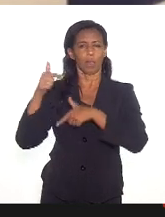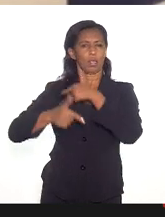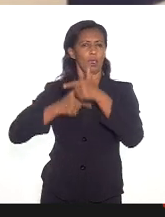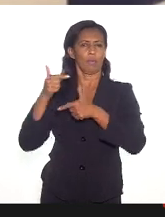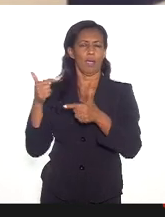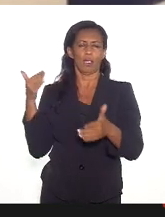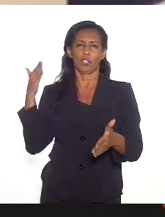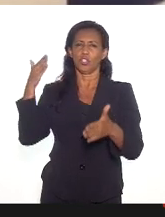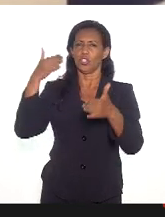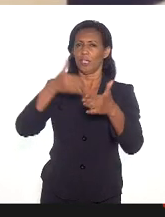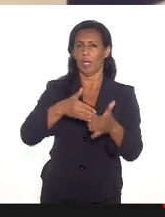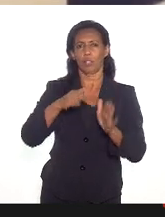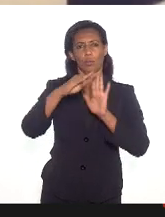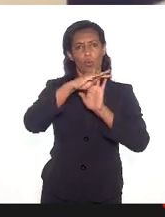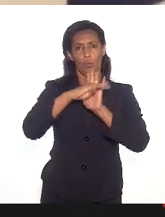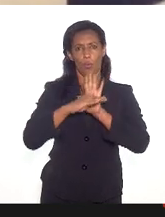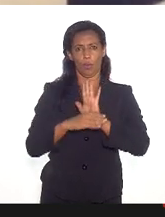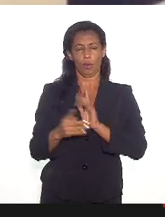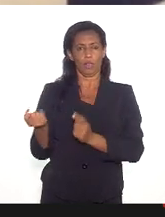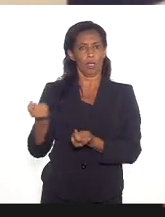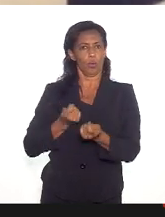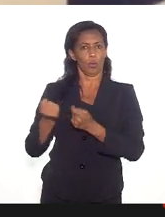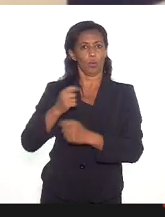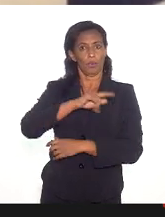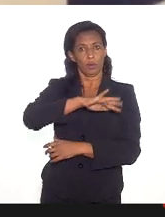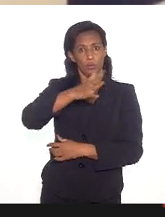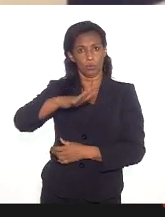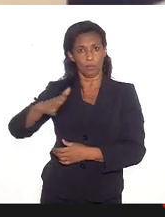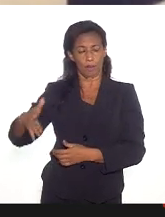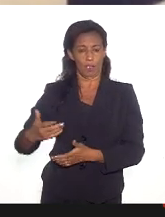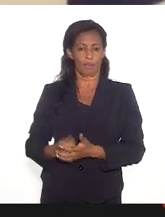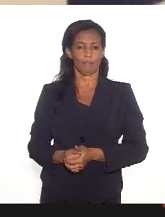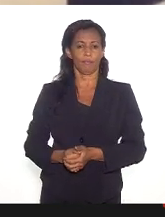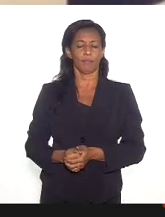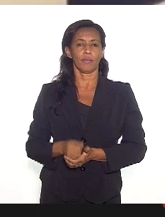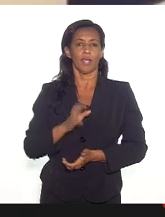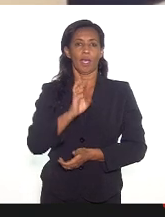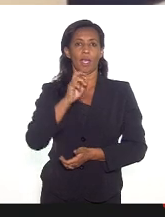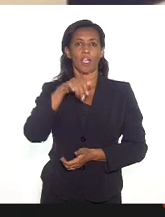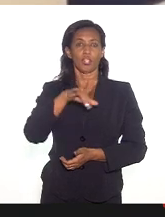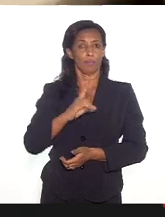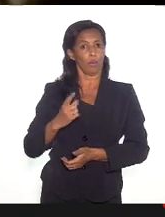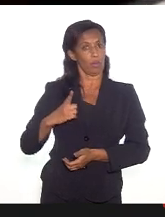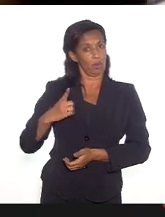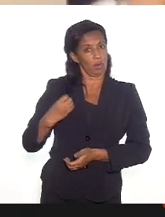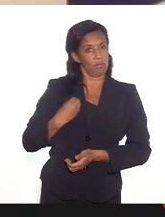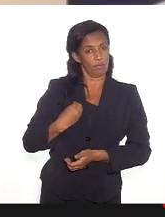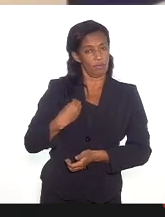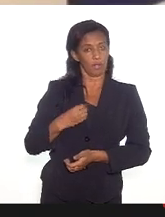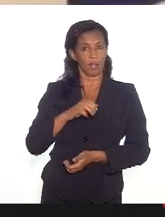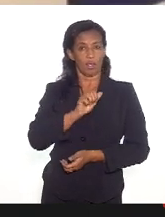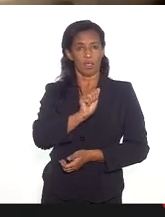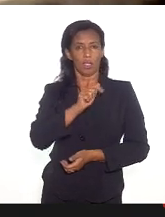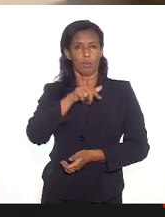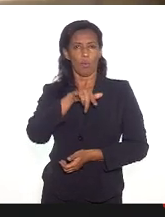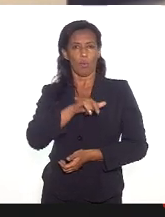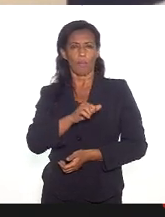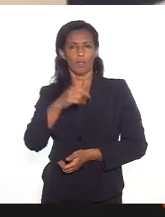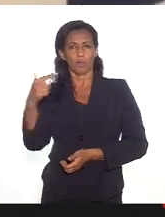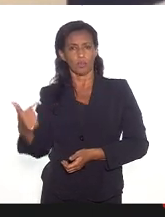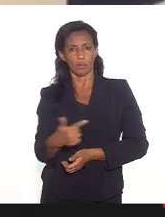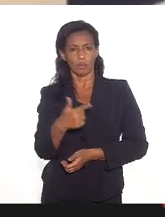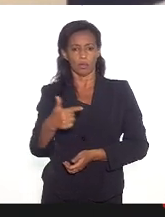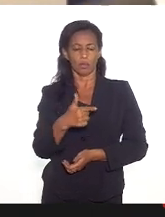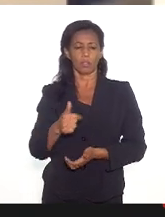com esses programas na área da economia do mar, que permitem que a Injapro exista. O Almirante Viveiros, que é o nosso